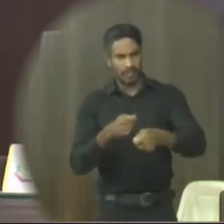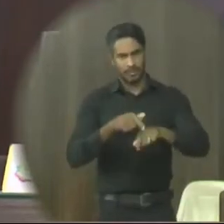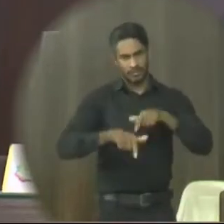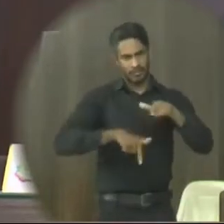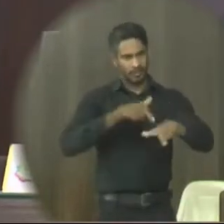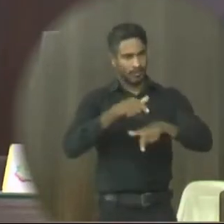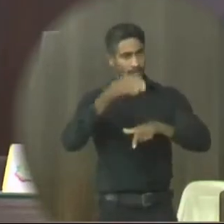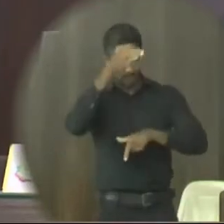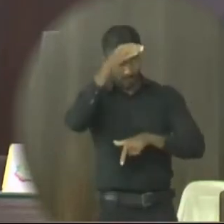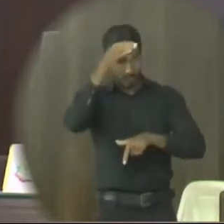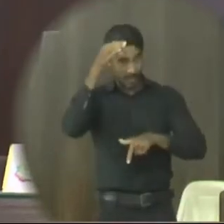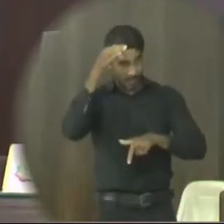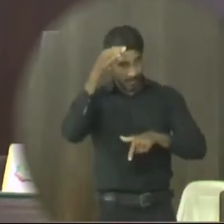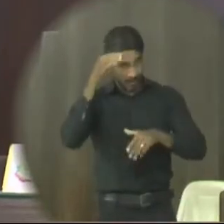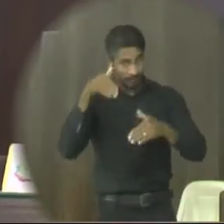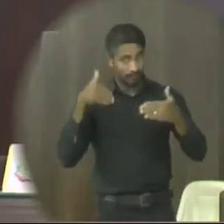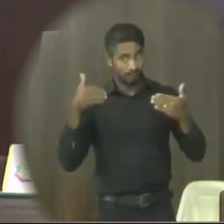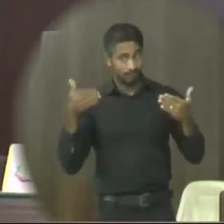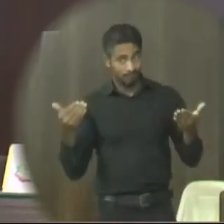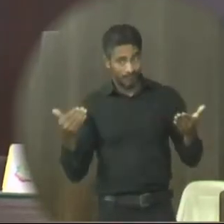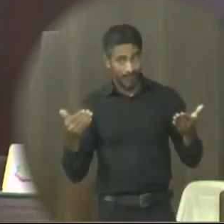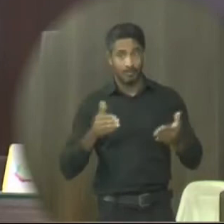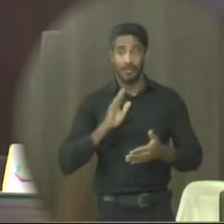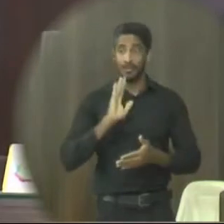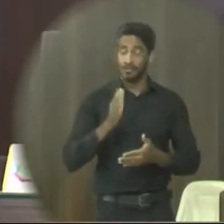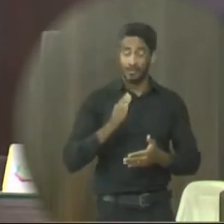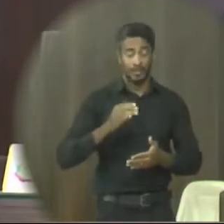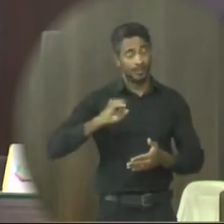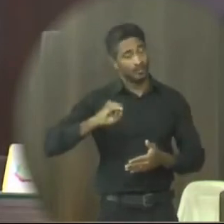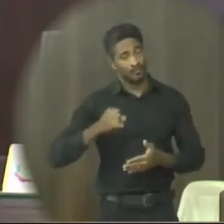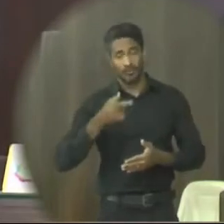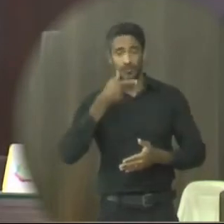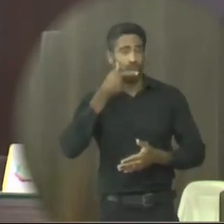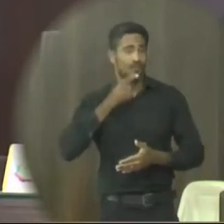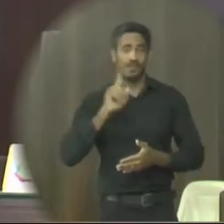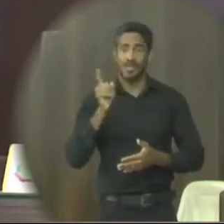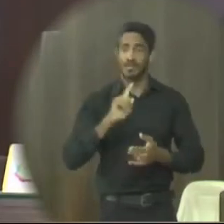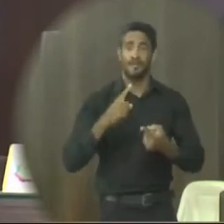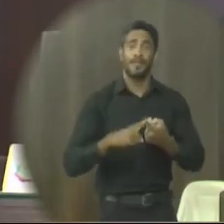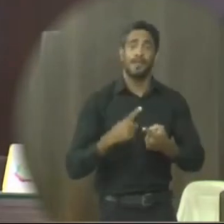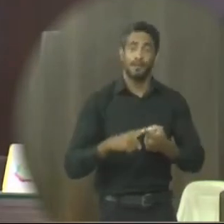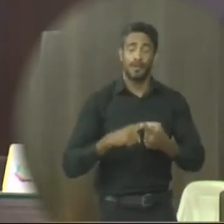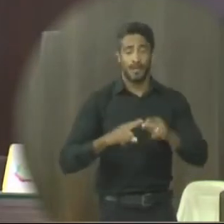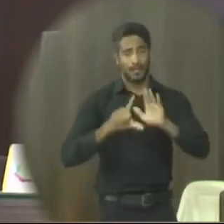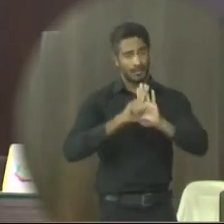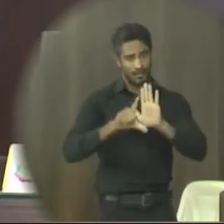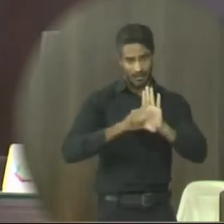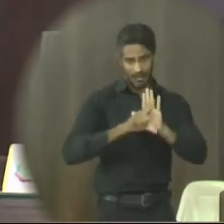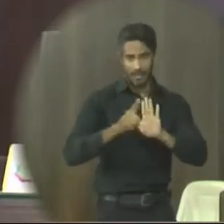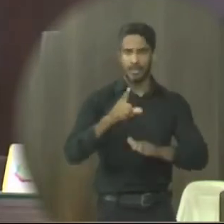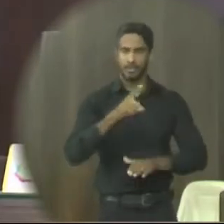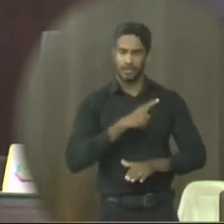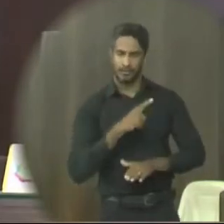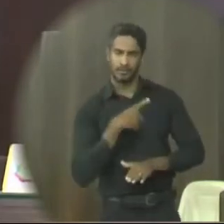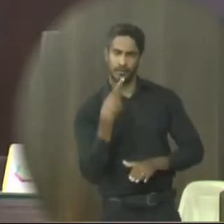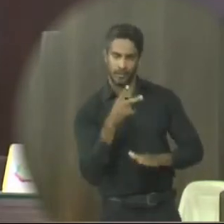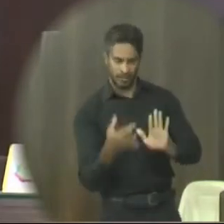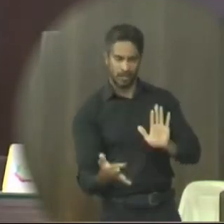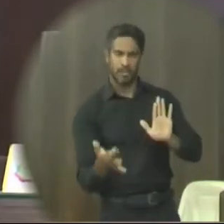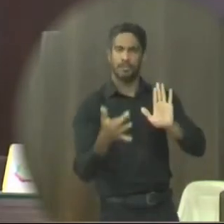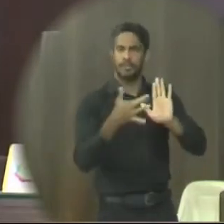Câmara Municipal, isso jamais seria possível, uma vez que o Legislativo possui os seus regimes